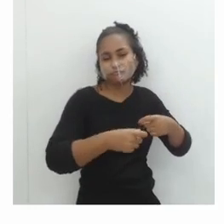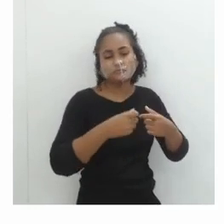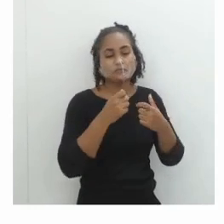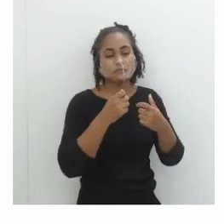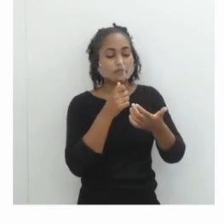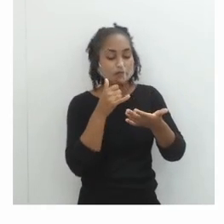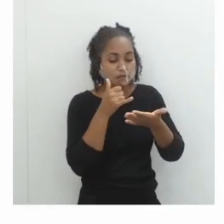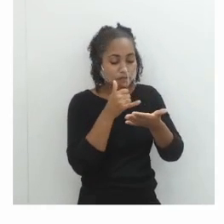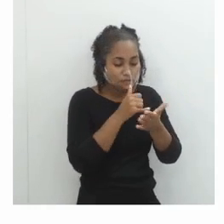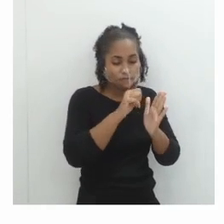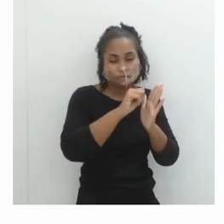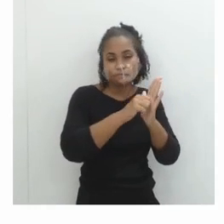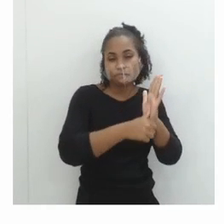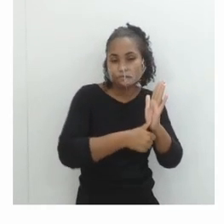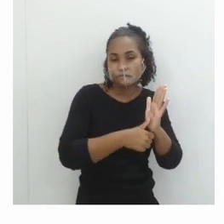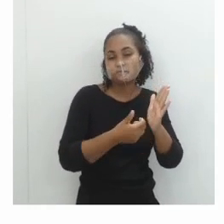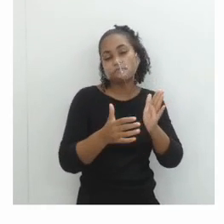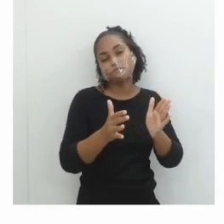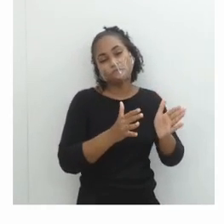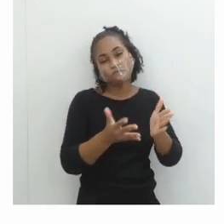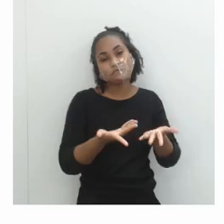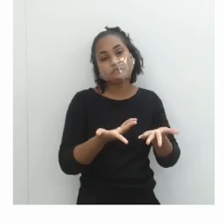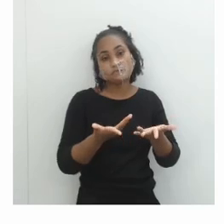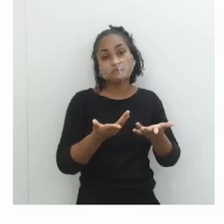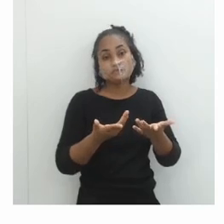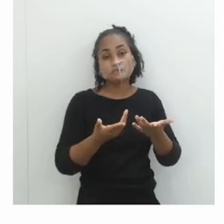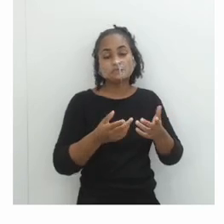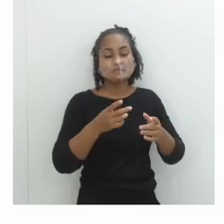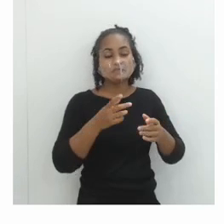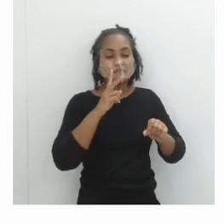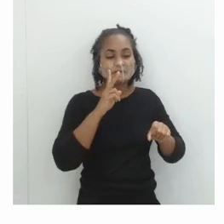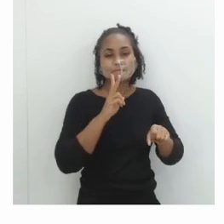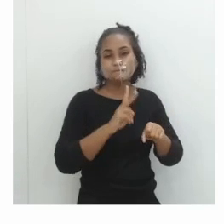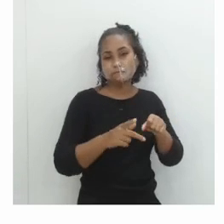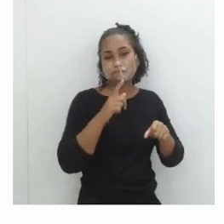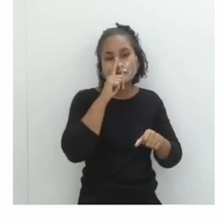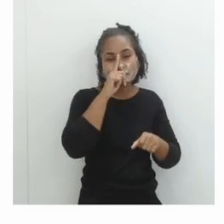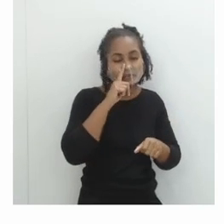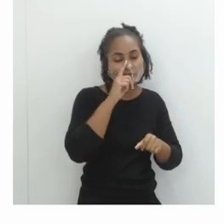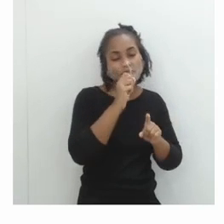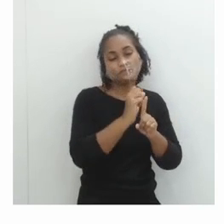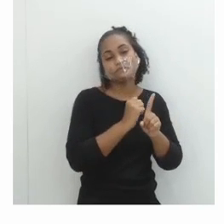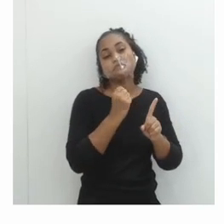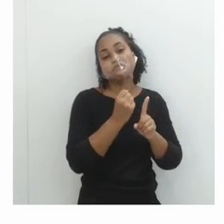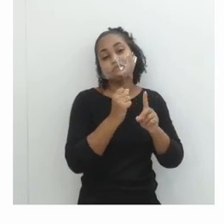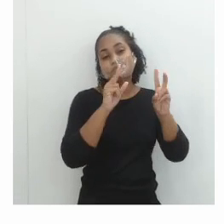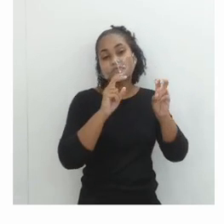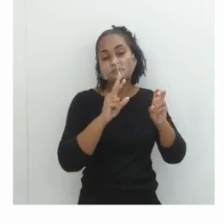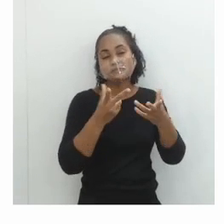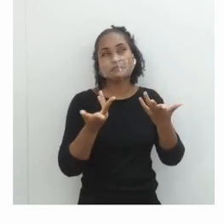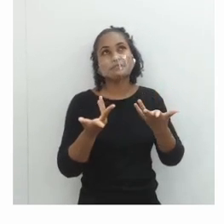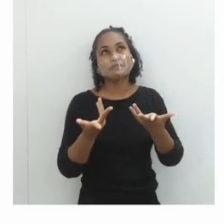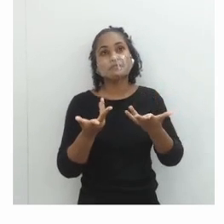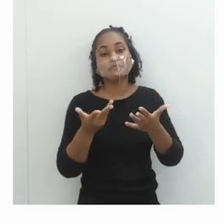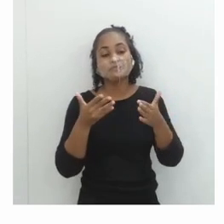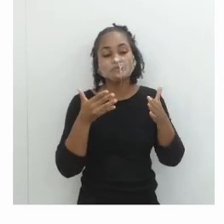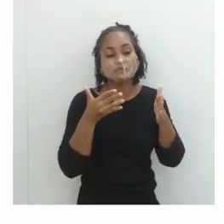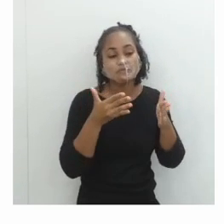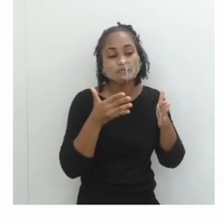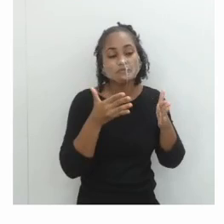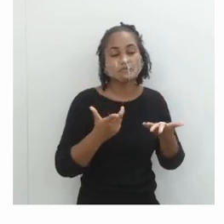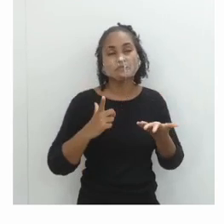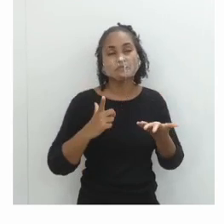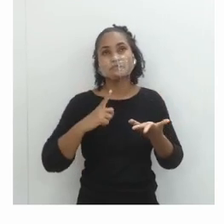drogas, drogas da época, né? A violência da sociedade e assuntos mais